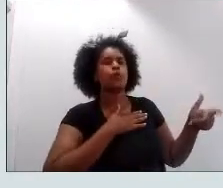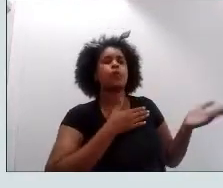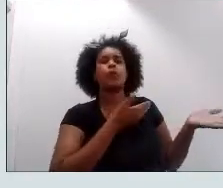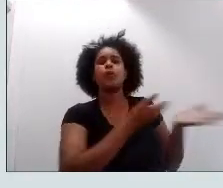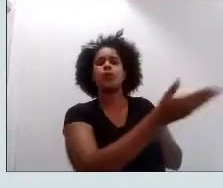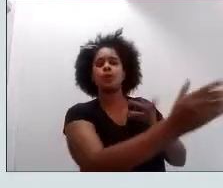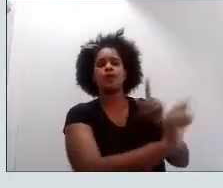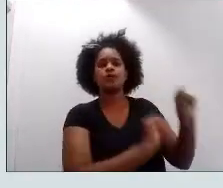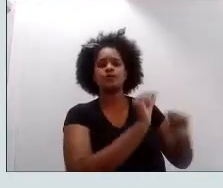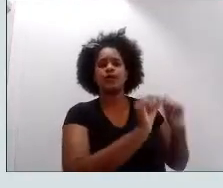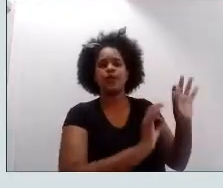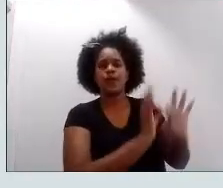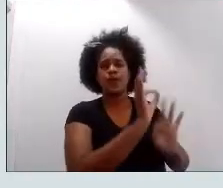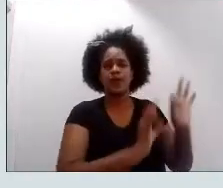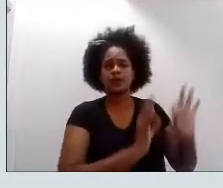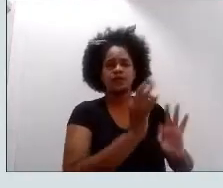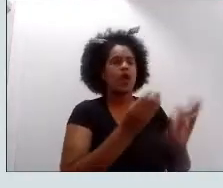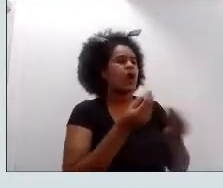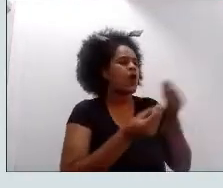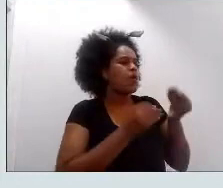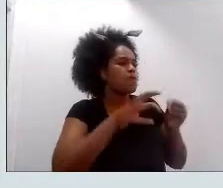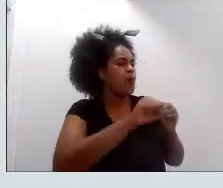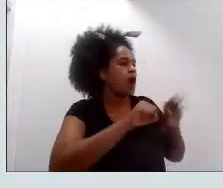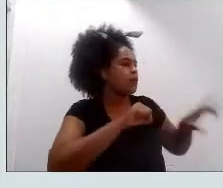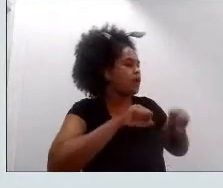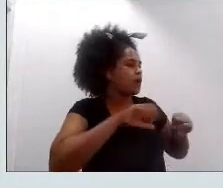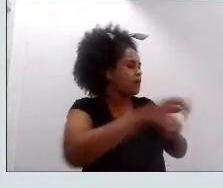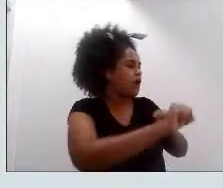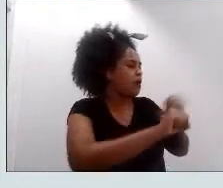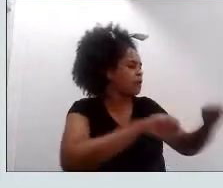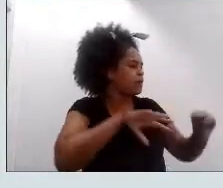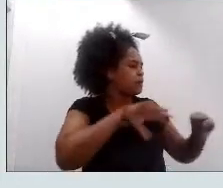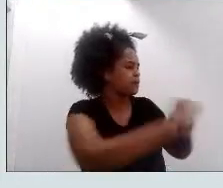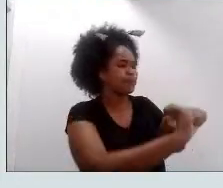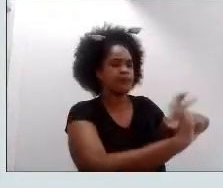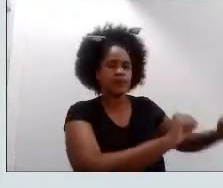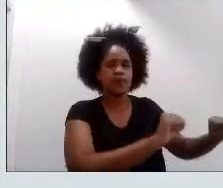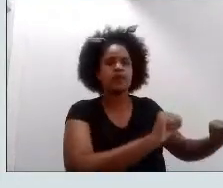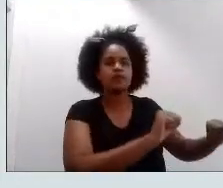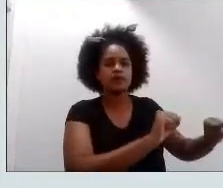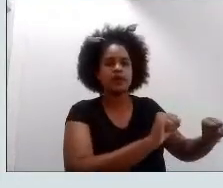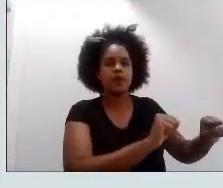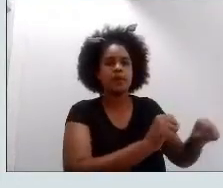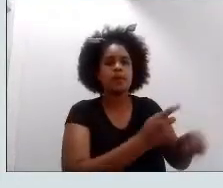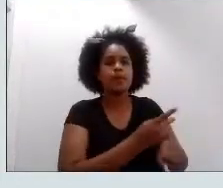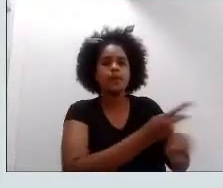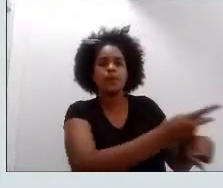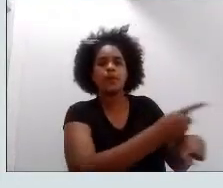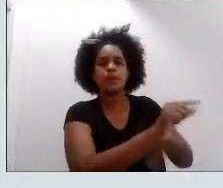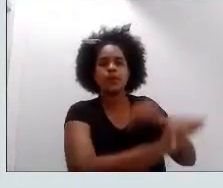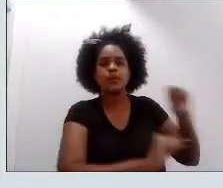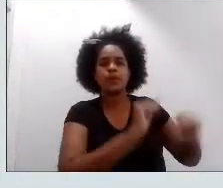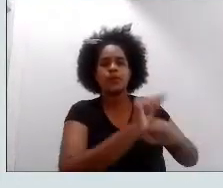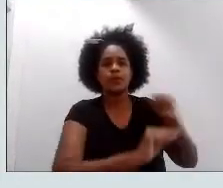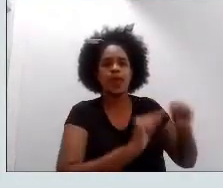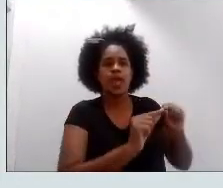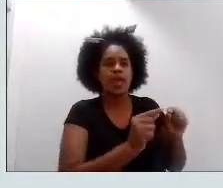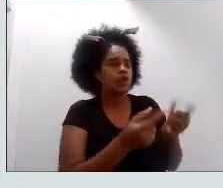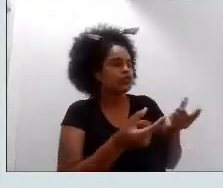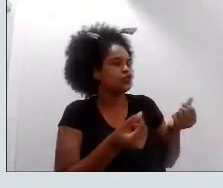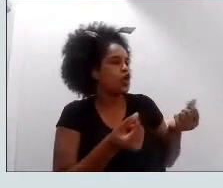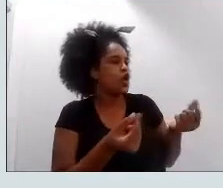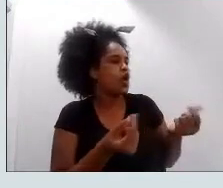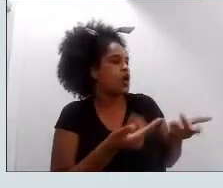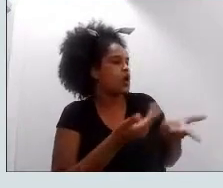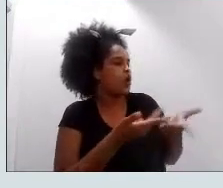essas explorações do território e vão em busca de diversas riquezas. Tem o Rio Prata lá no sul que